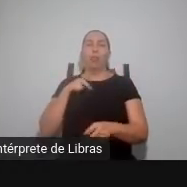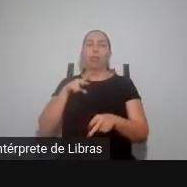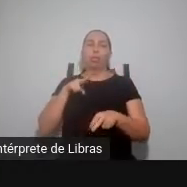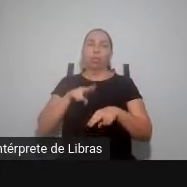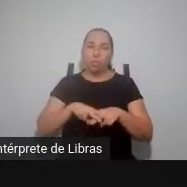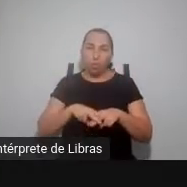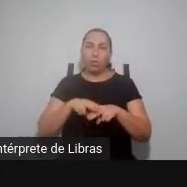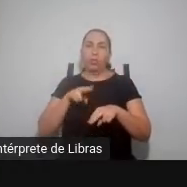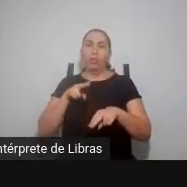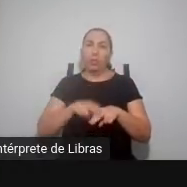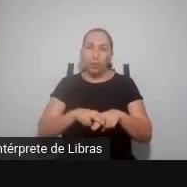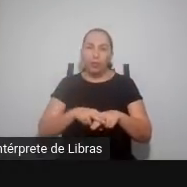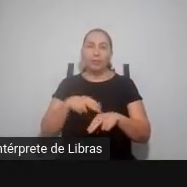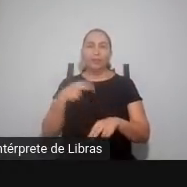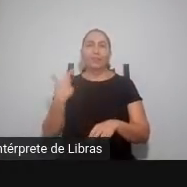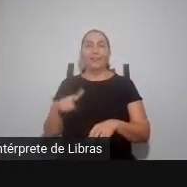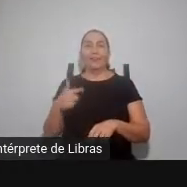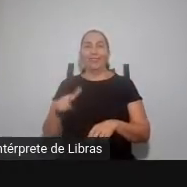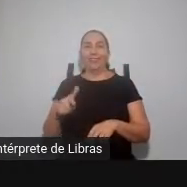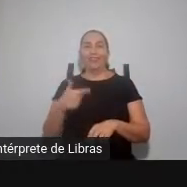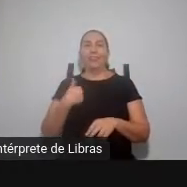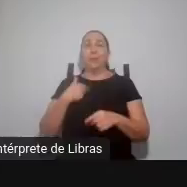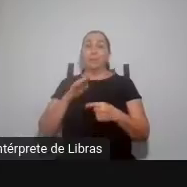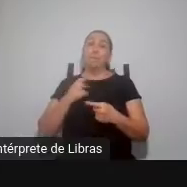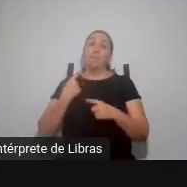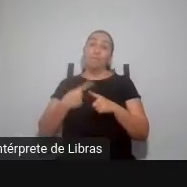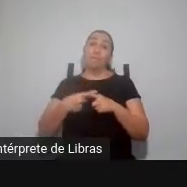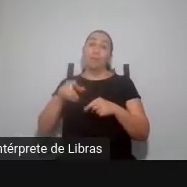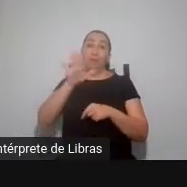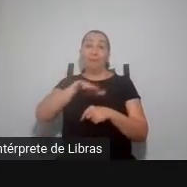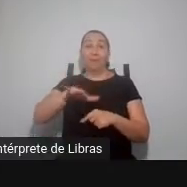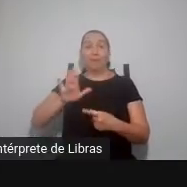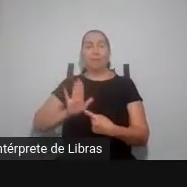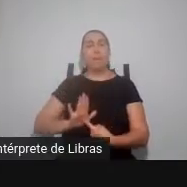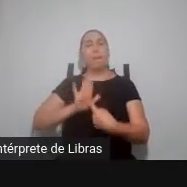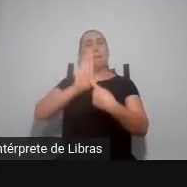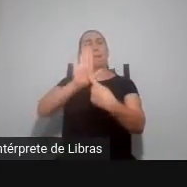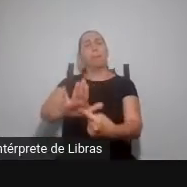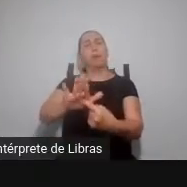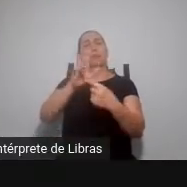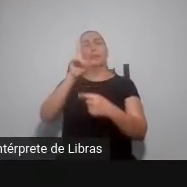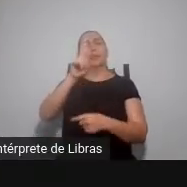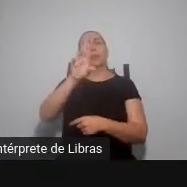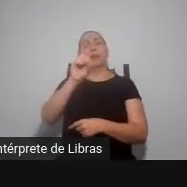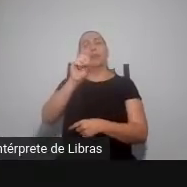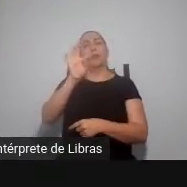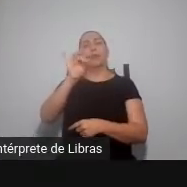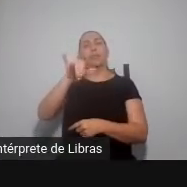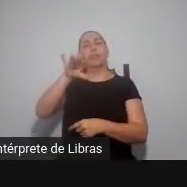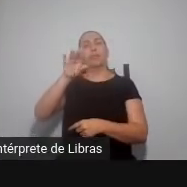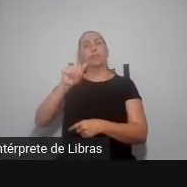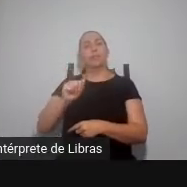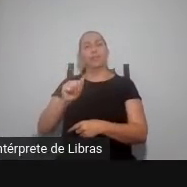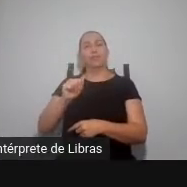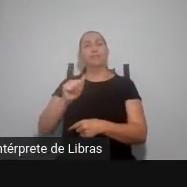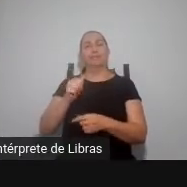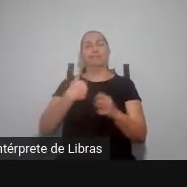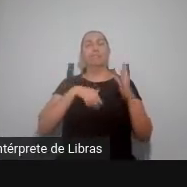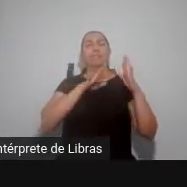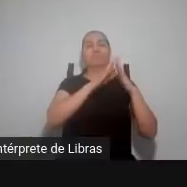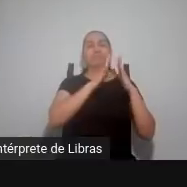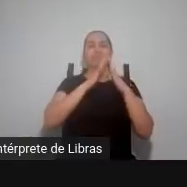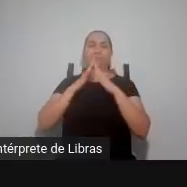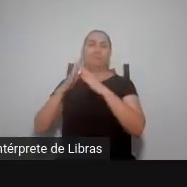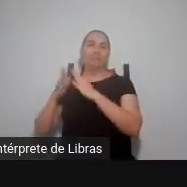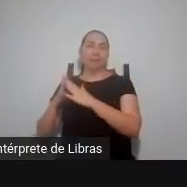em casa. Uhum. Então, a gente precisa, mesmo nesse contexto remoto, de alguma maneira, construir com eles a rotina